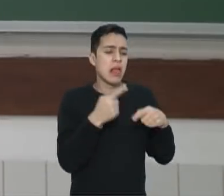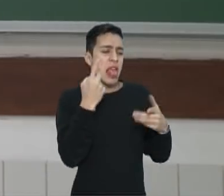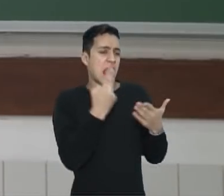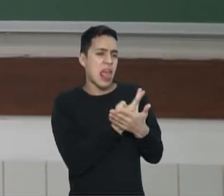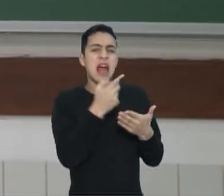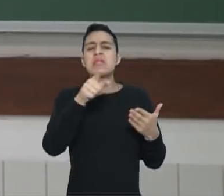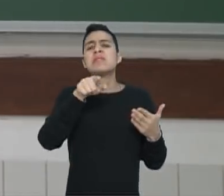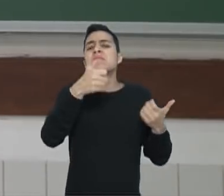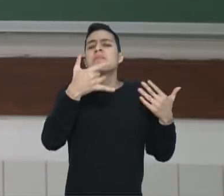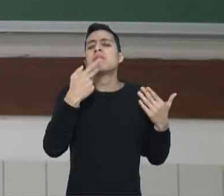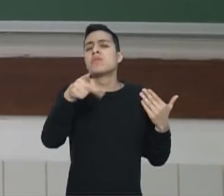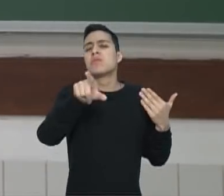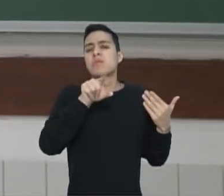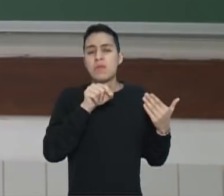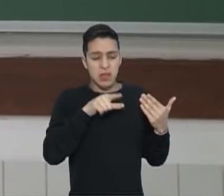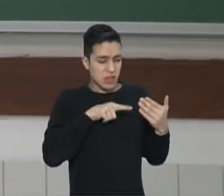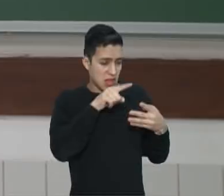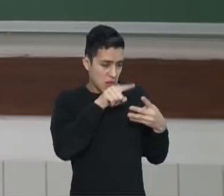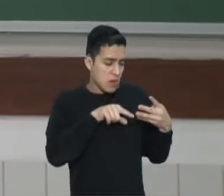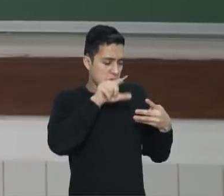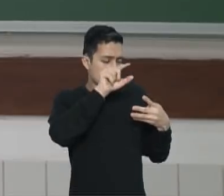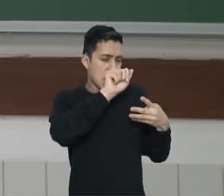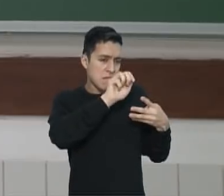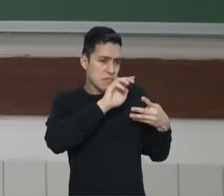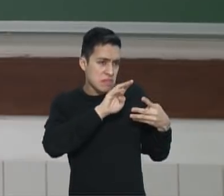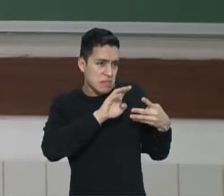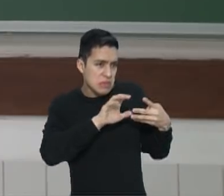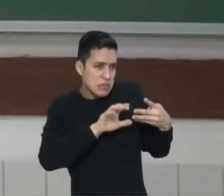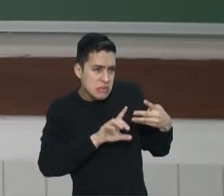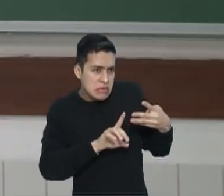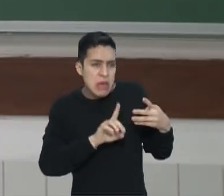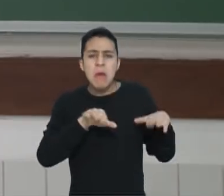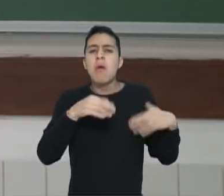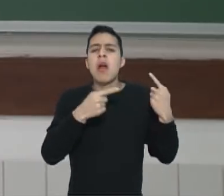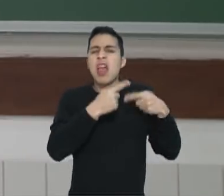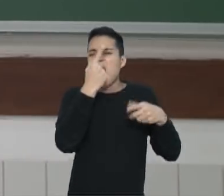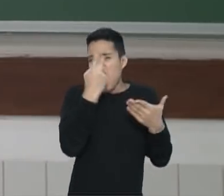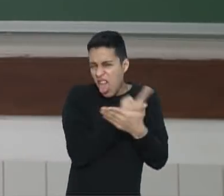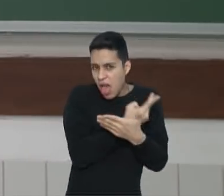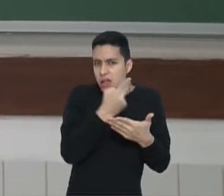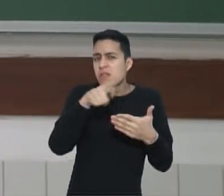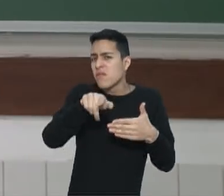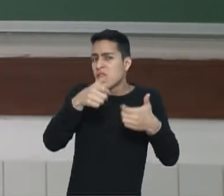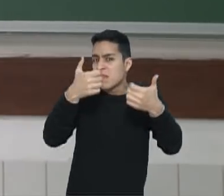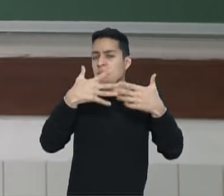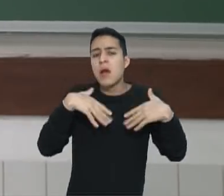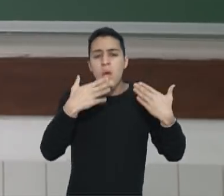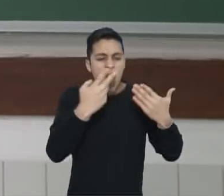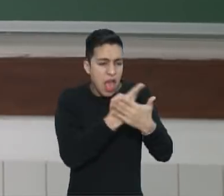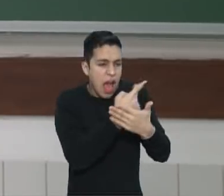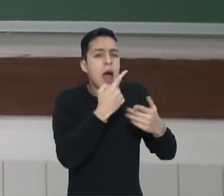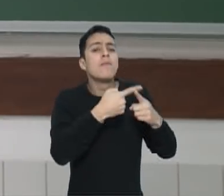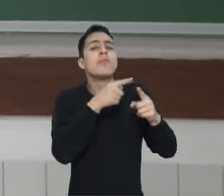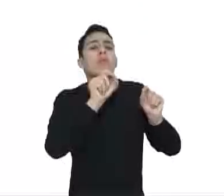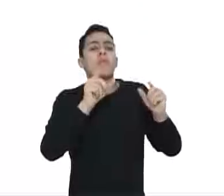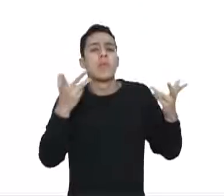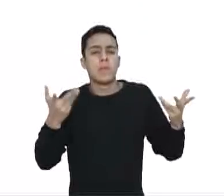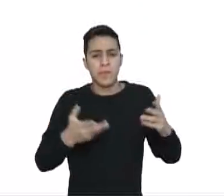sua escolha. Então vocês têm 4 alternativas aqui, vocês vão ver qual é a incorreta e justificar. E na sequência a gente já volta com a